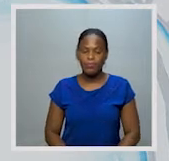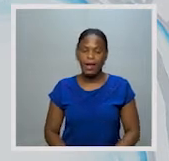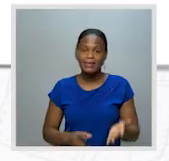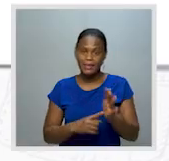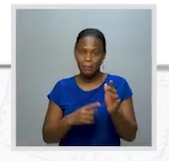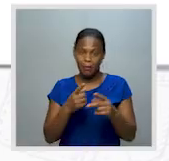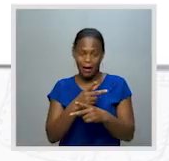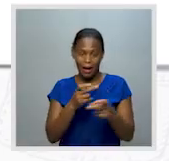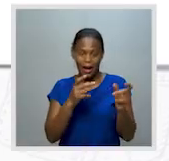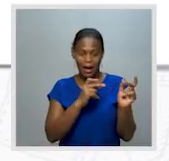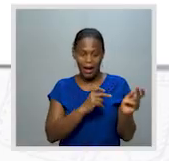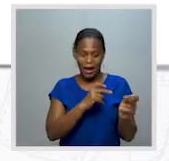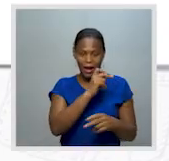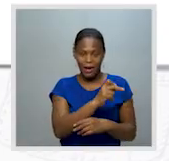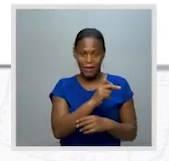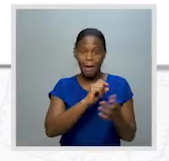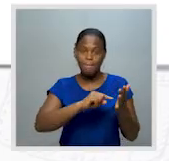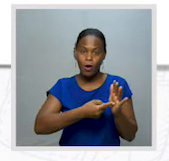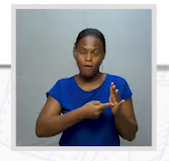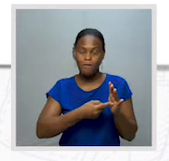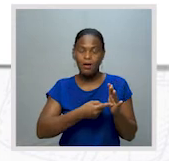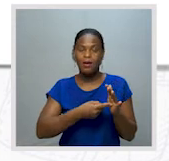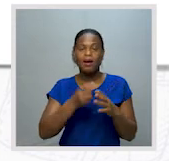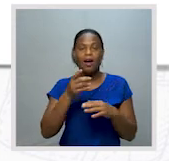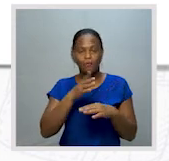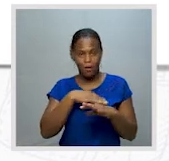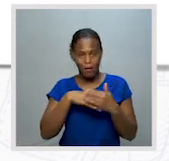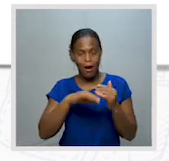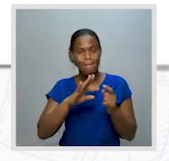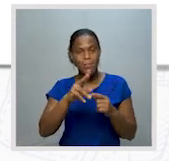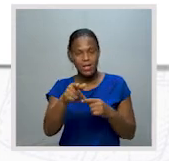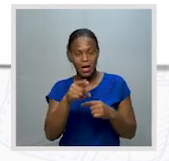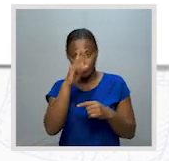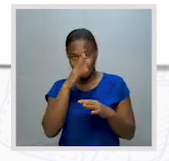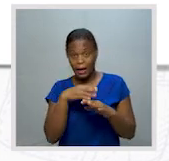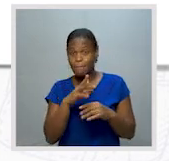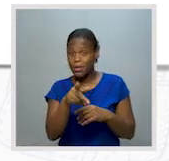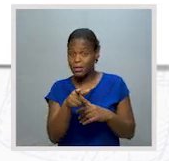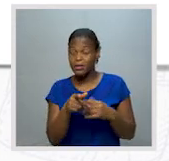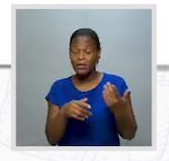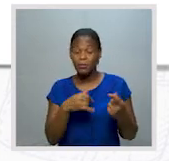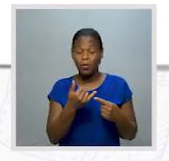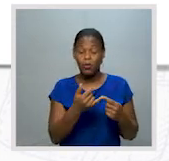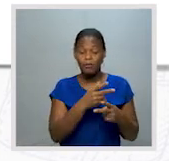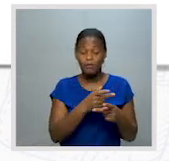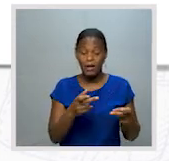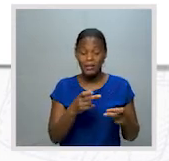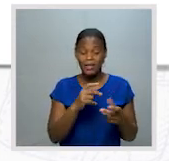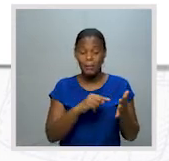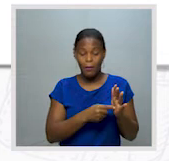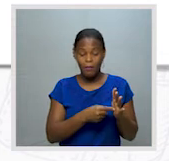temos a linha A prova realizar-se-á amanhã. E depois temos mais uma frase, mesmo ao lado, a